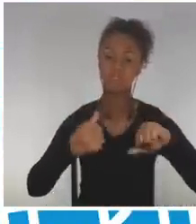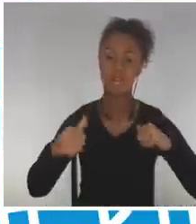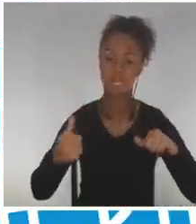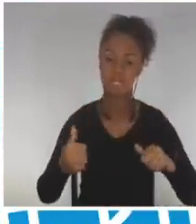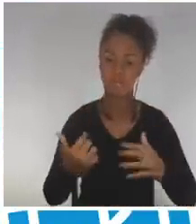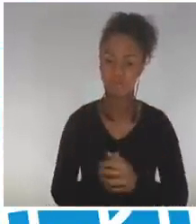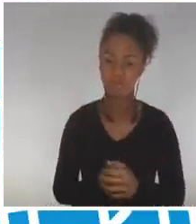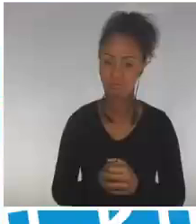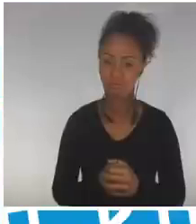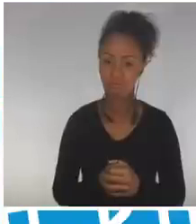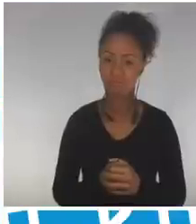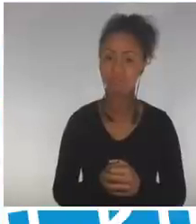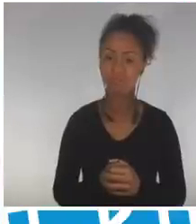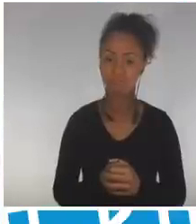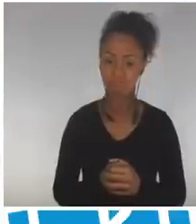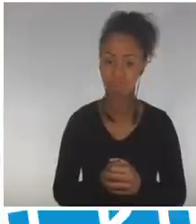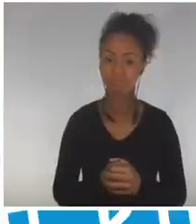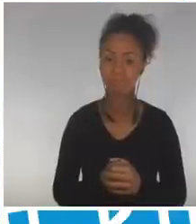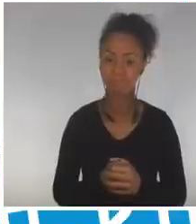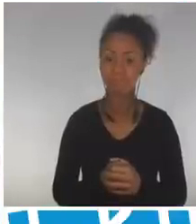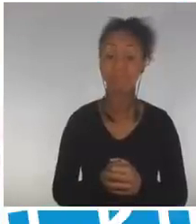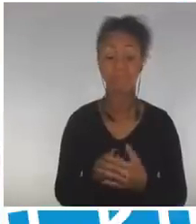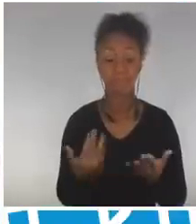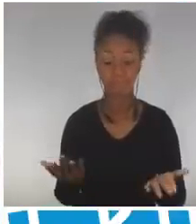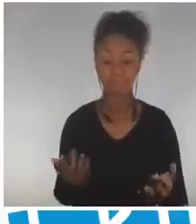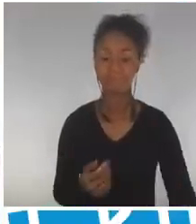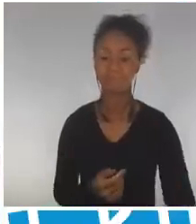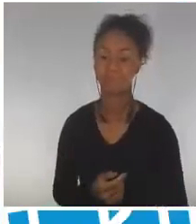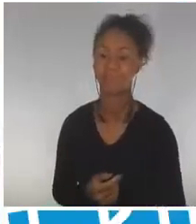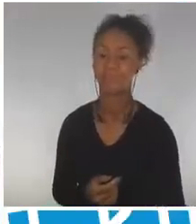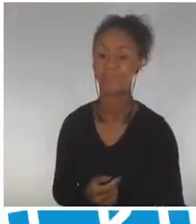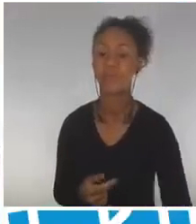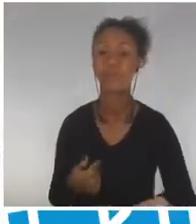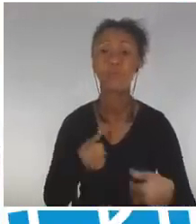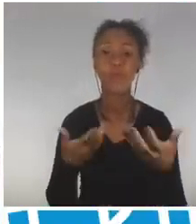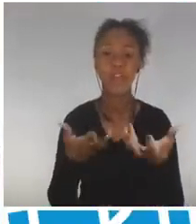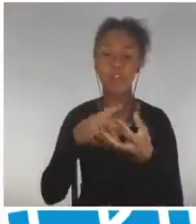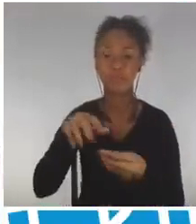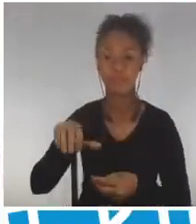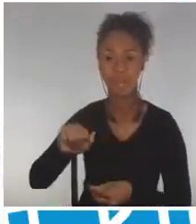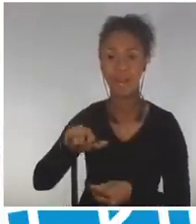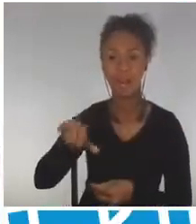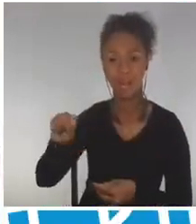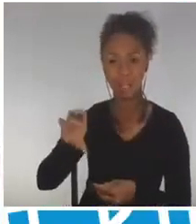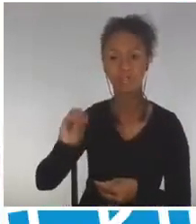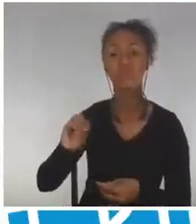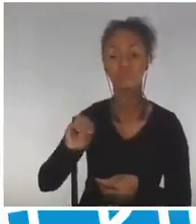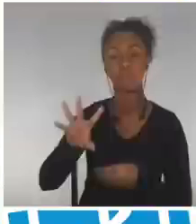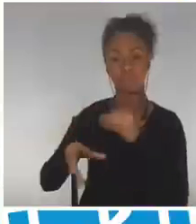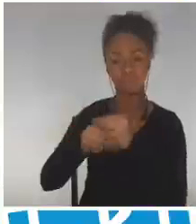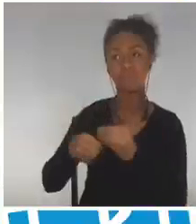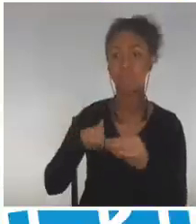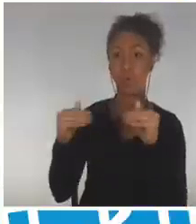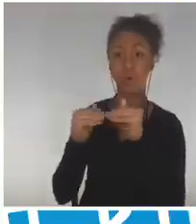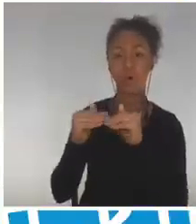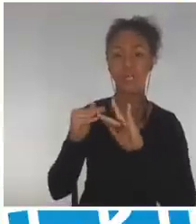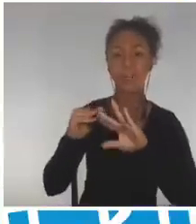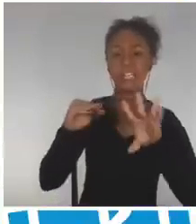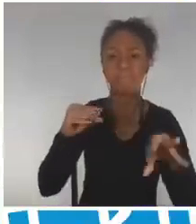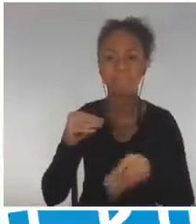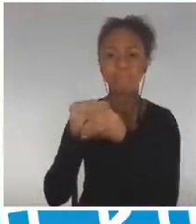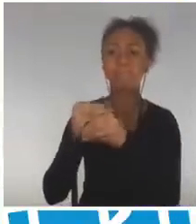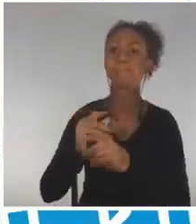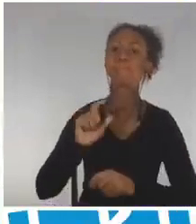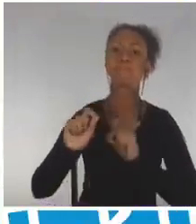anos. Eu queria completar aquilo que o Alessio falou, concordo com o que ele falou, mas queria avançar um pouco.